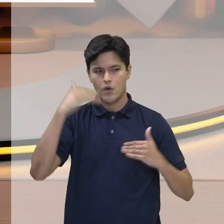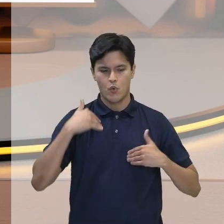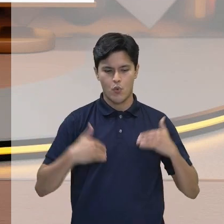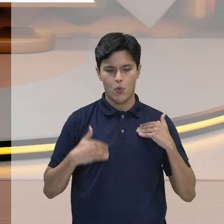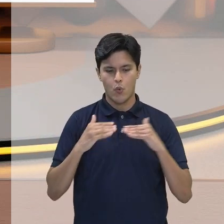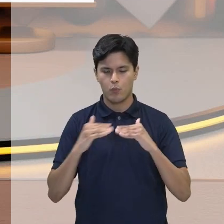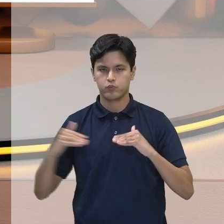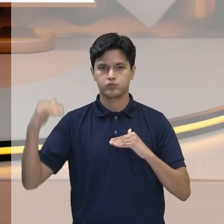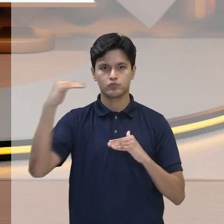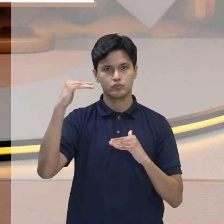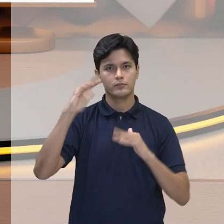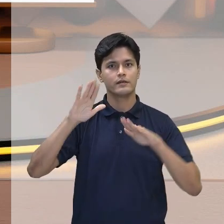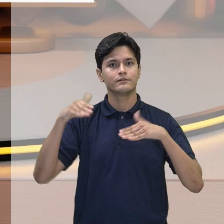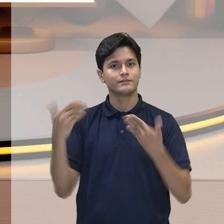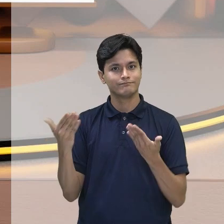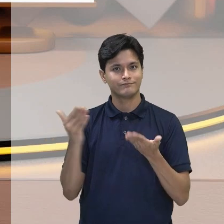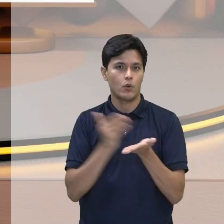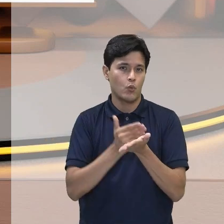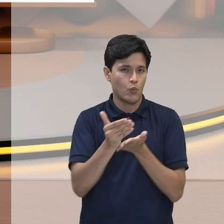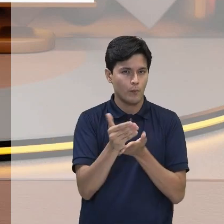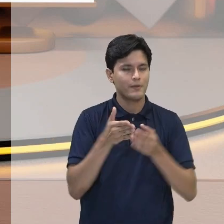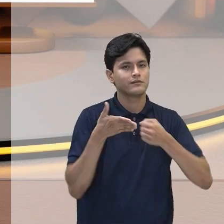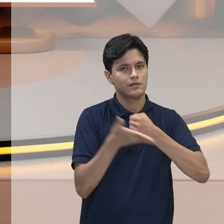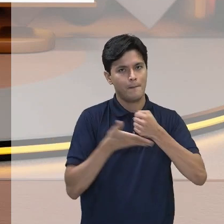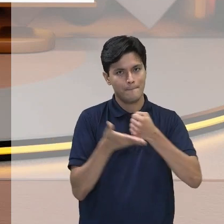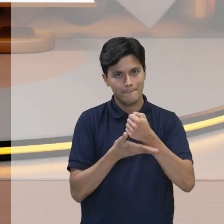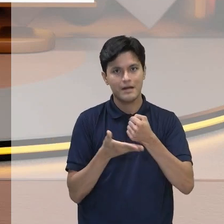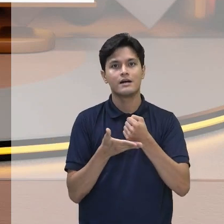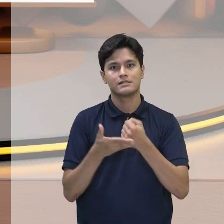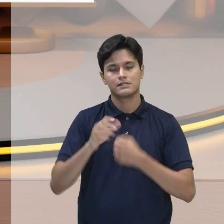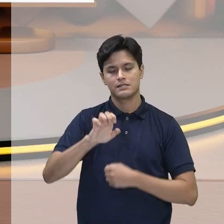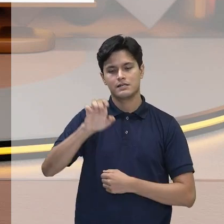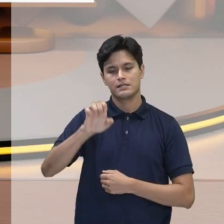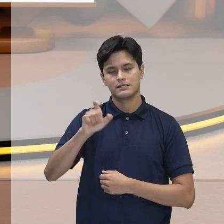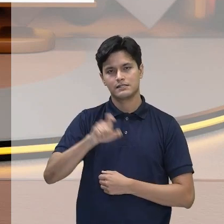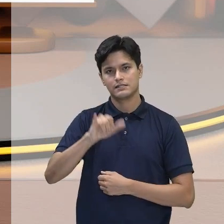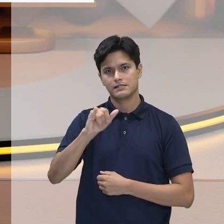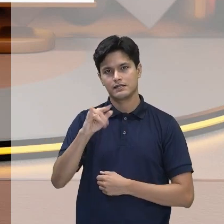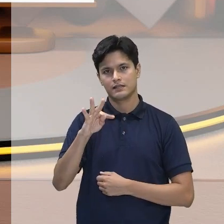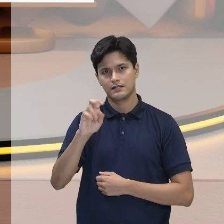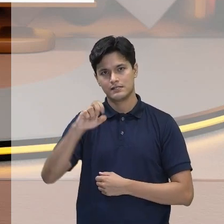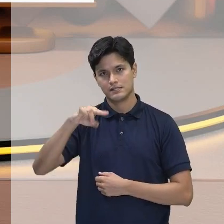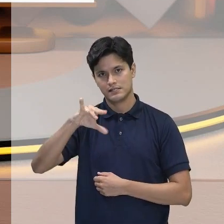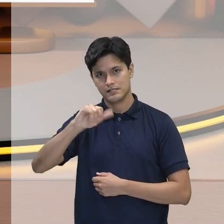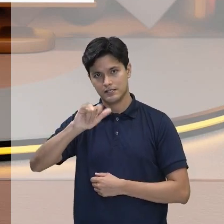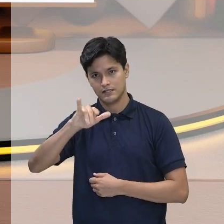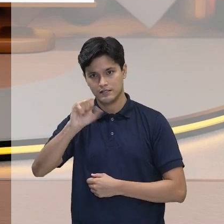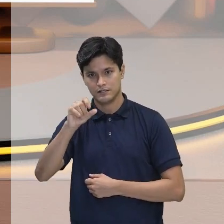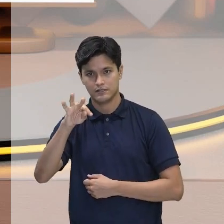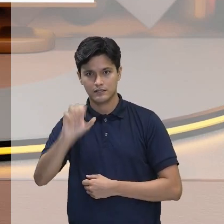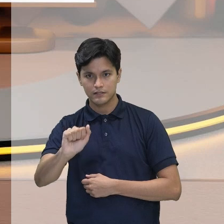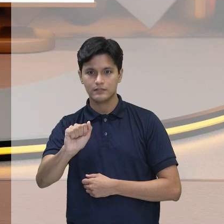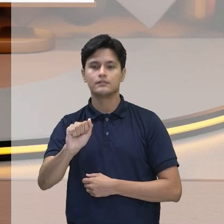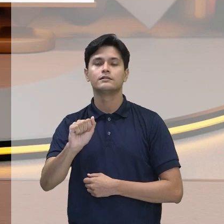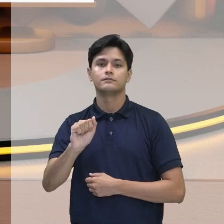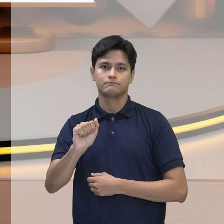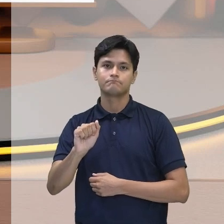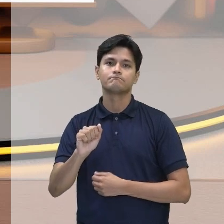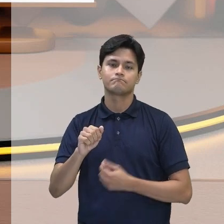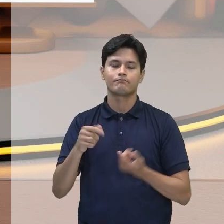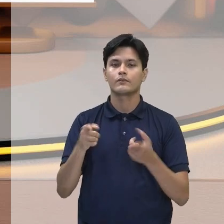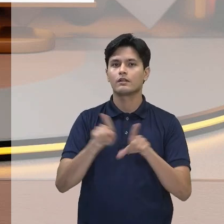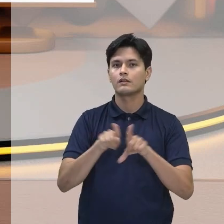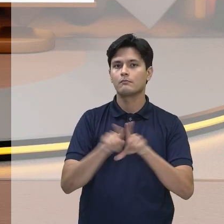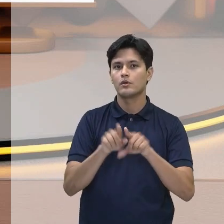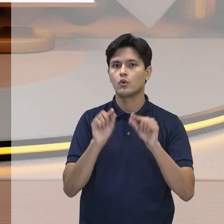bases daquilo que nós vamos chamar de existencialismo. E uma das coisas interessantes de Nietzsche é justamente ele trazer, por